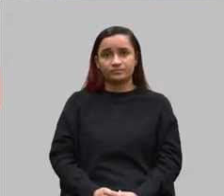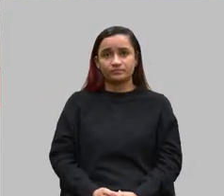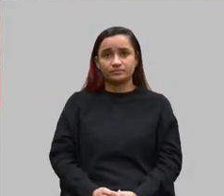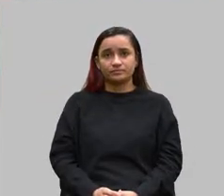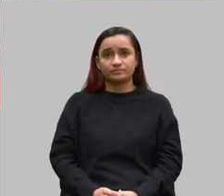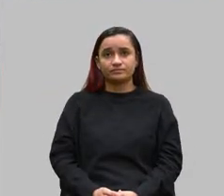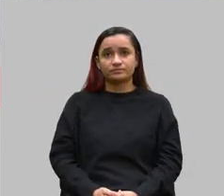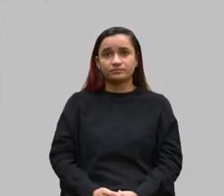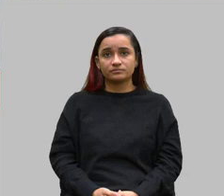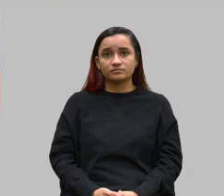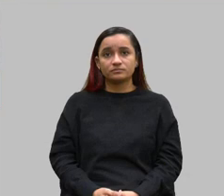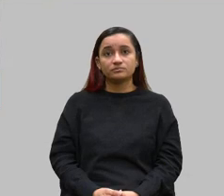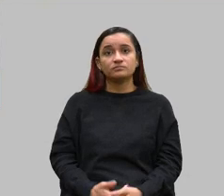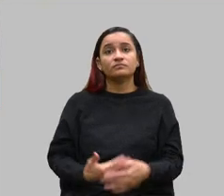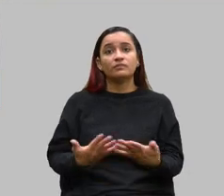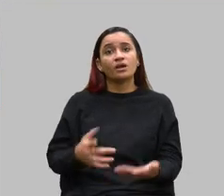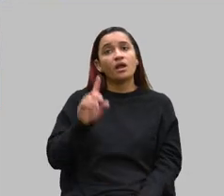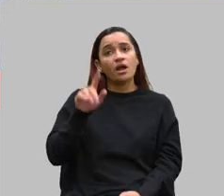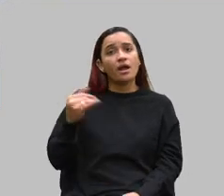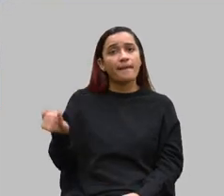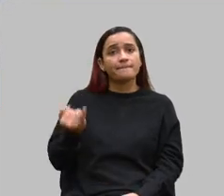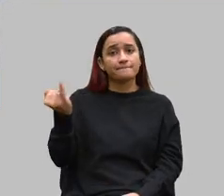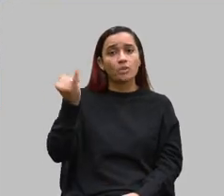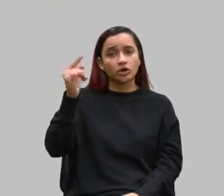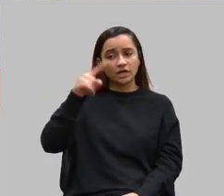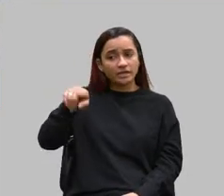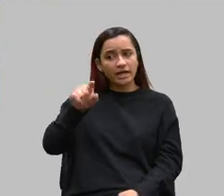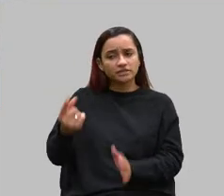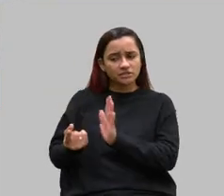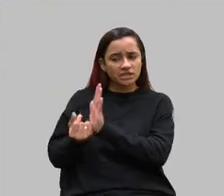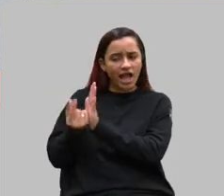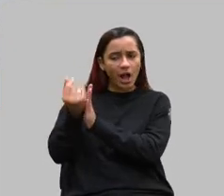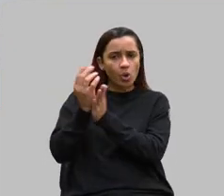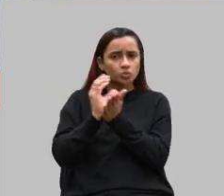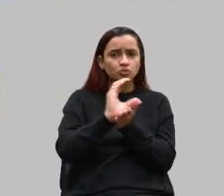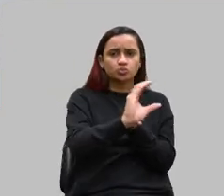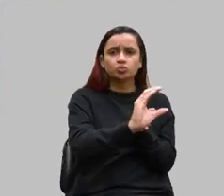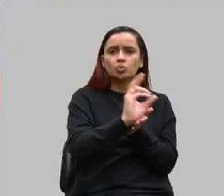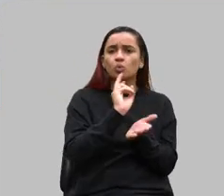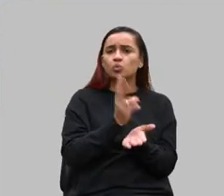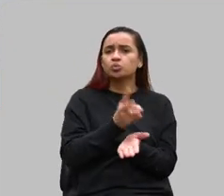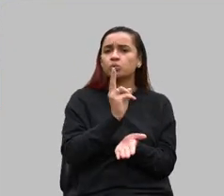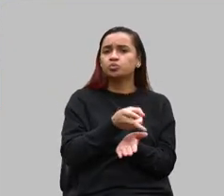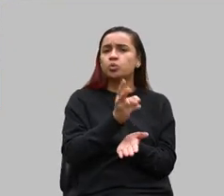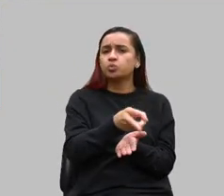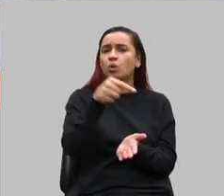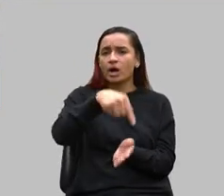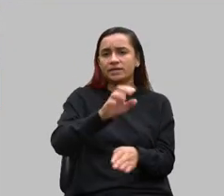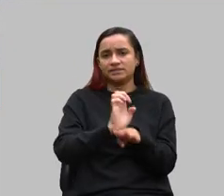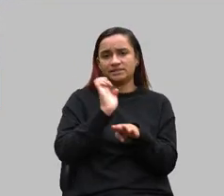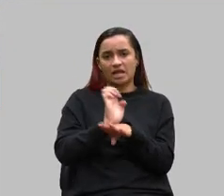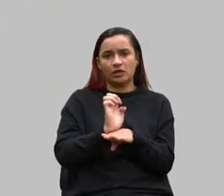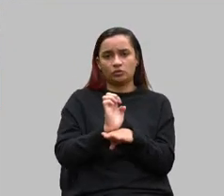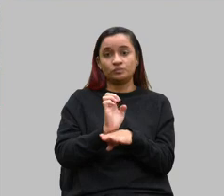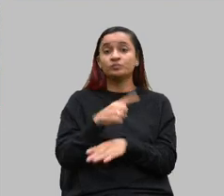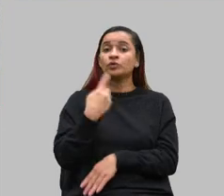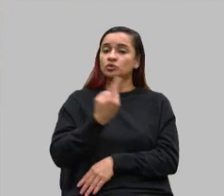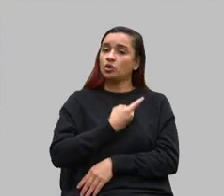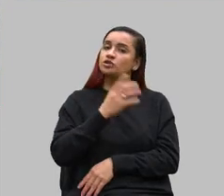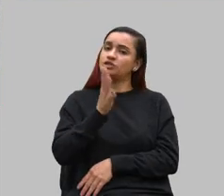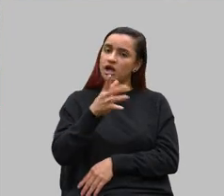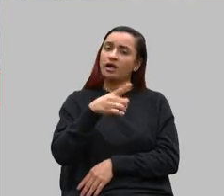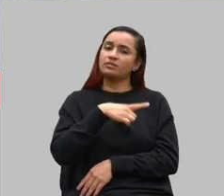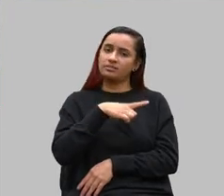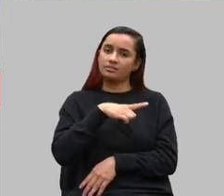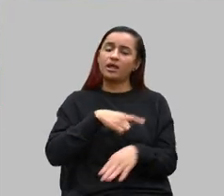população é importante que esses recursos permaneçam no estado eh nós já temos uma legislação